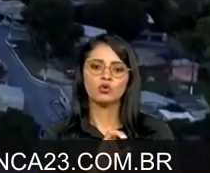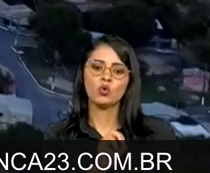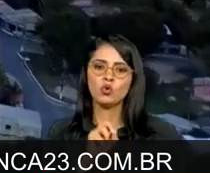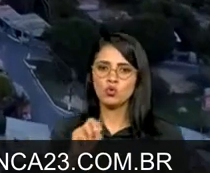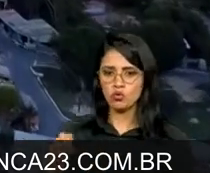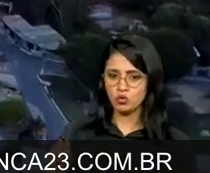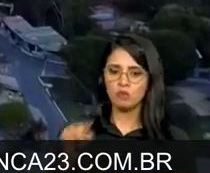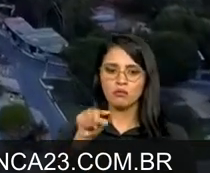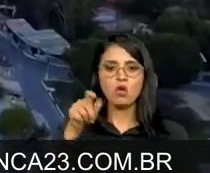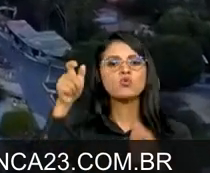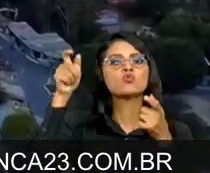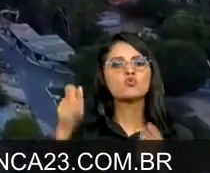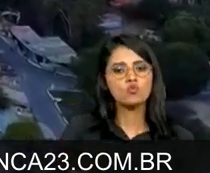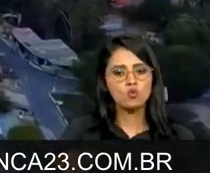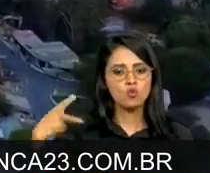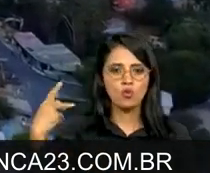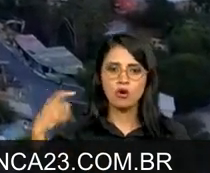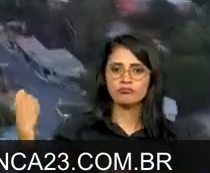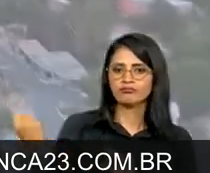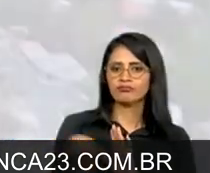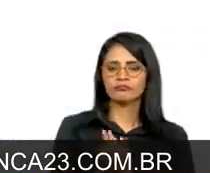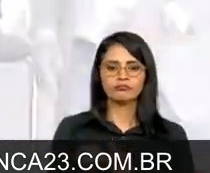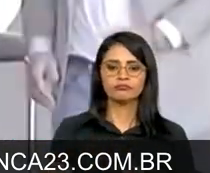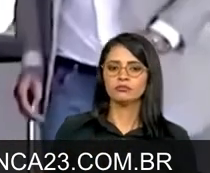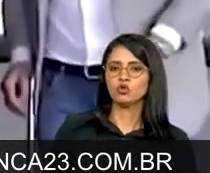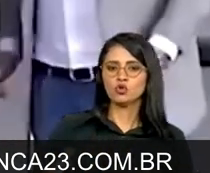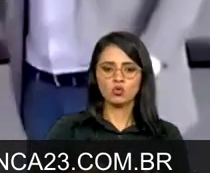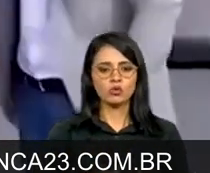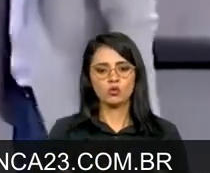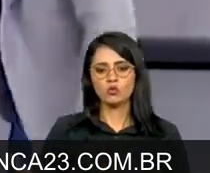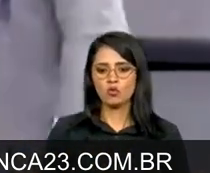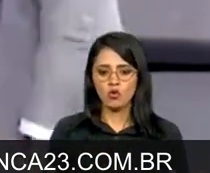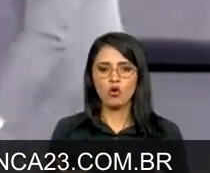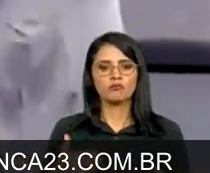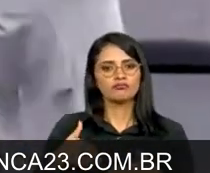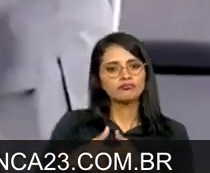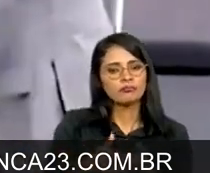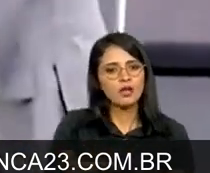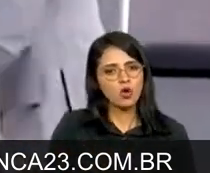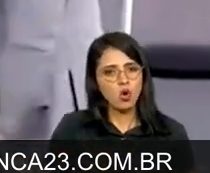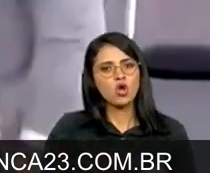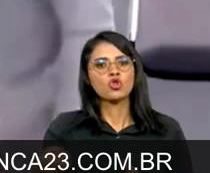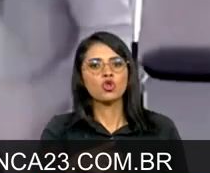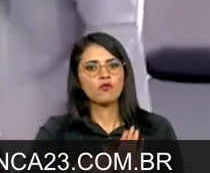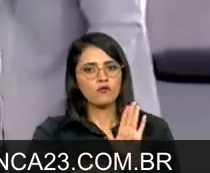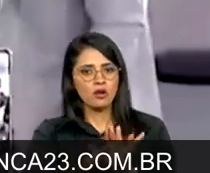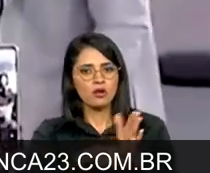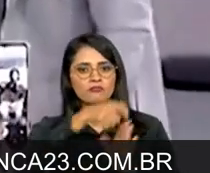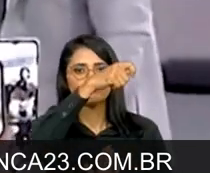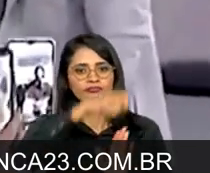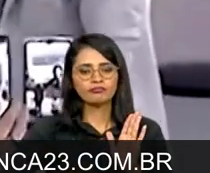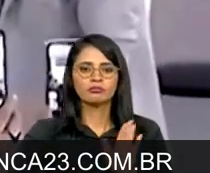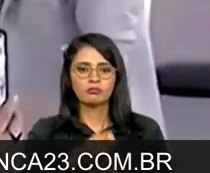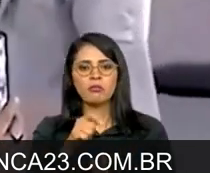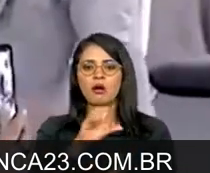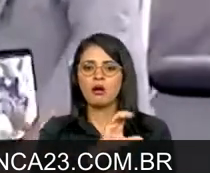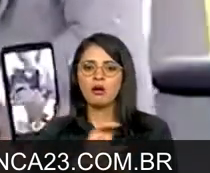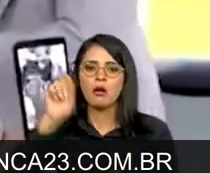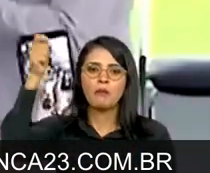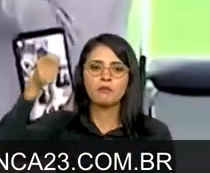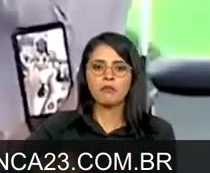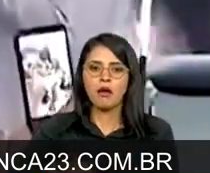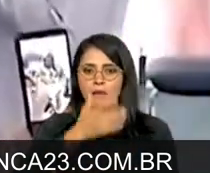O lugar se tornou um símbolo de inclusão. Recentemente, uma nova lei foi promulgada para indenizar aqueles